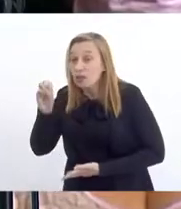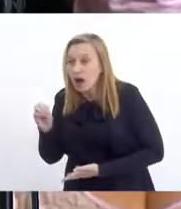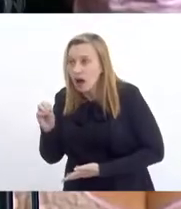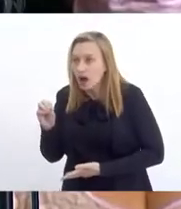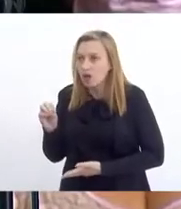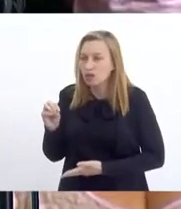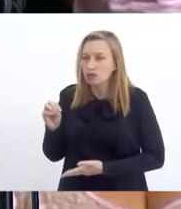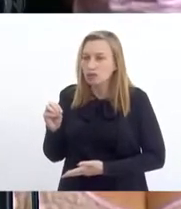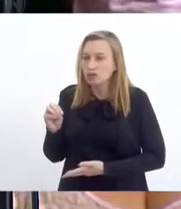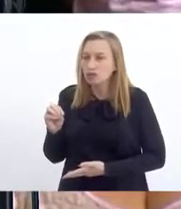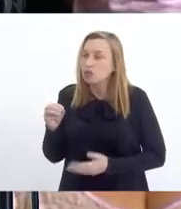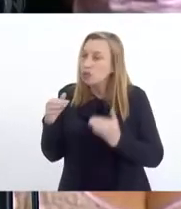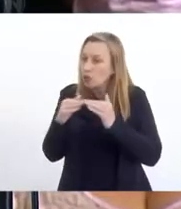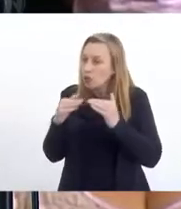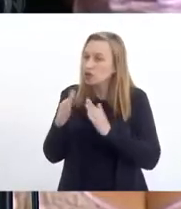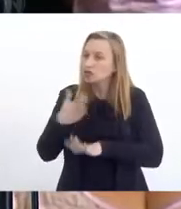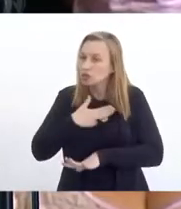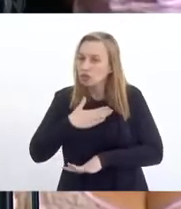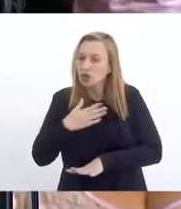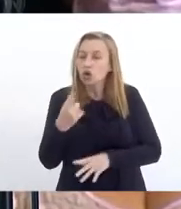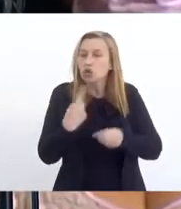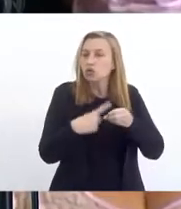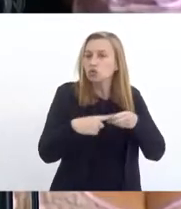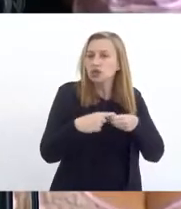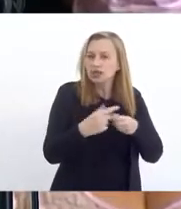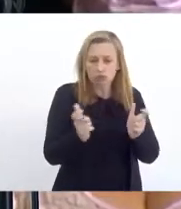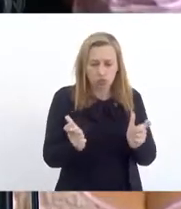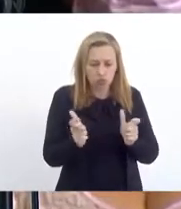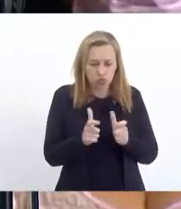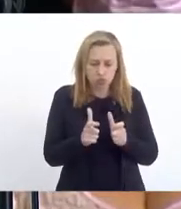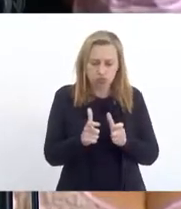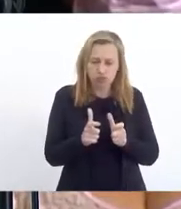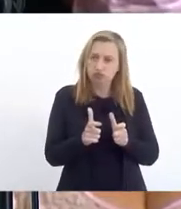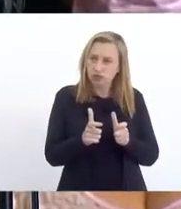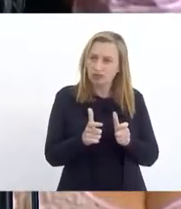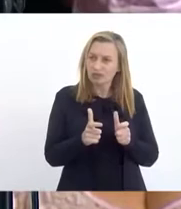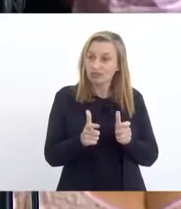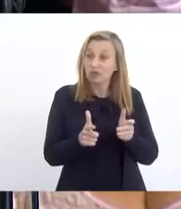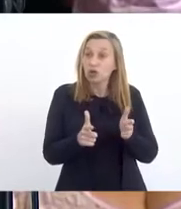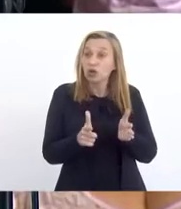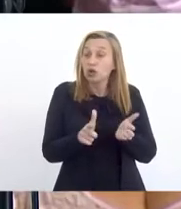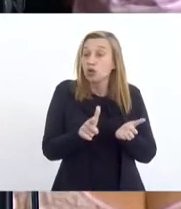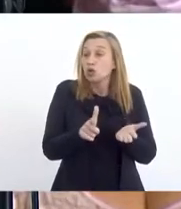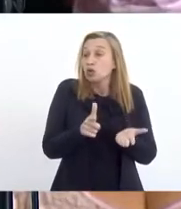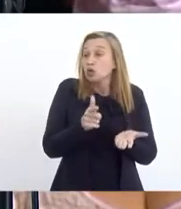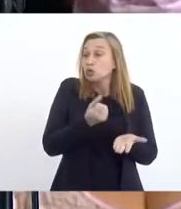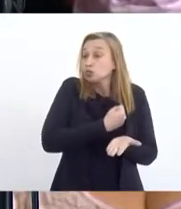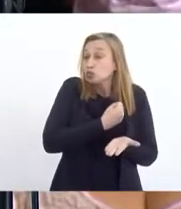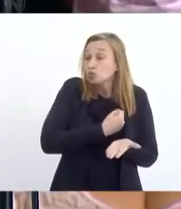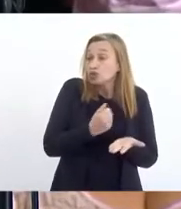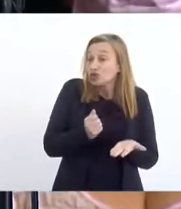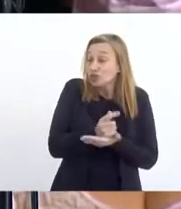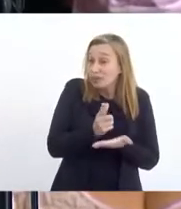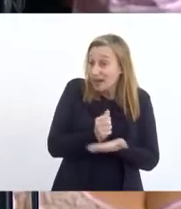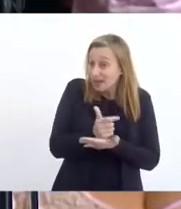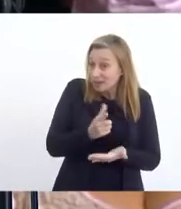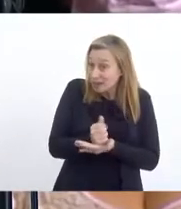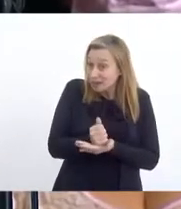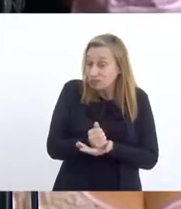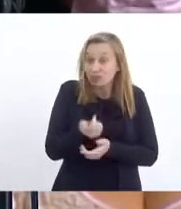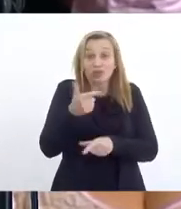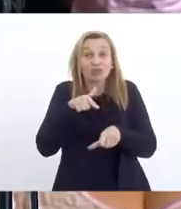os municípios, pelo seu tamanho, pela sua folha de pagamento, pelos seus serviços que precisam